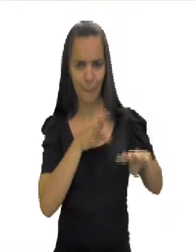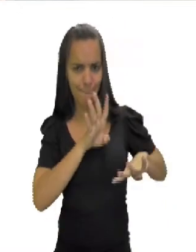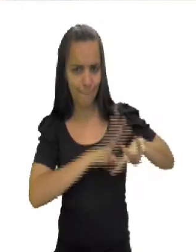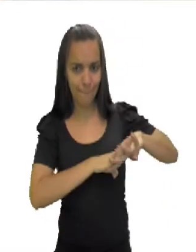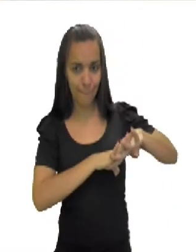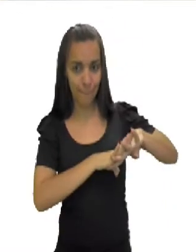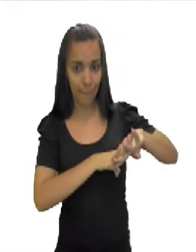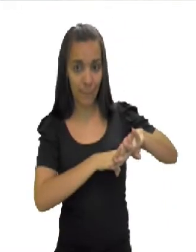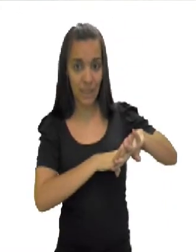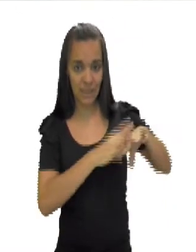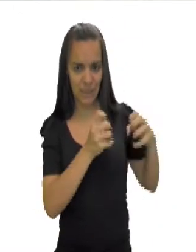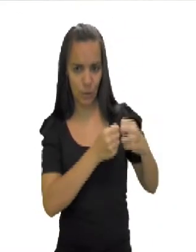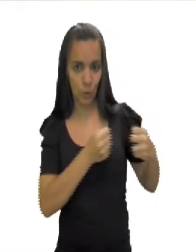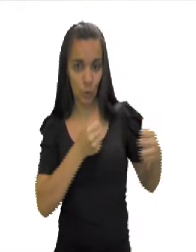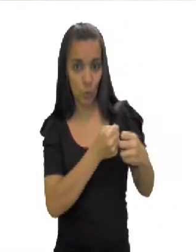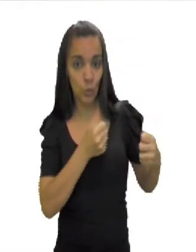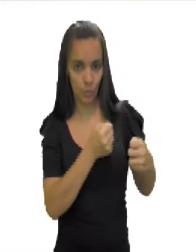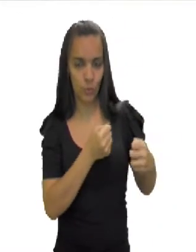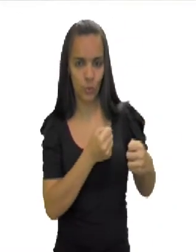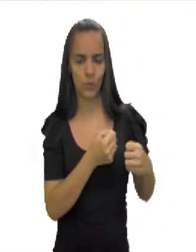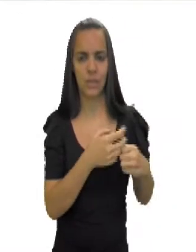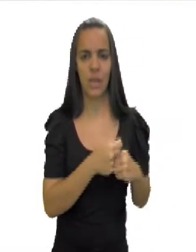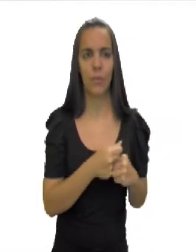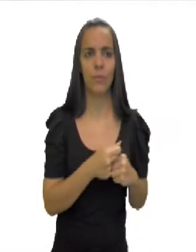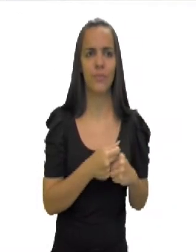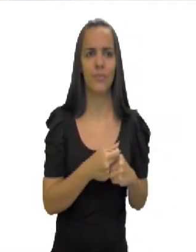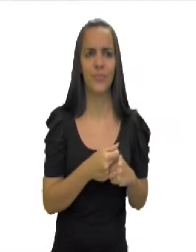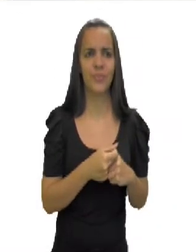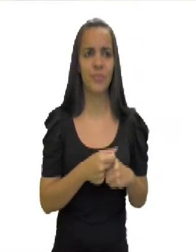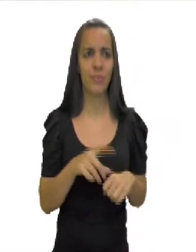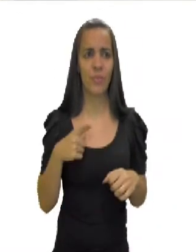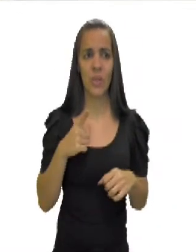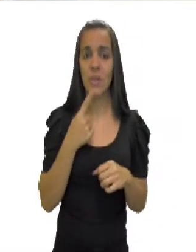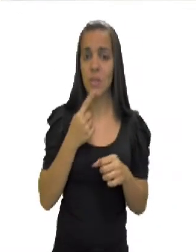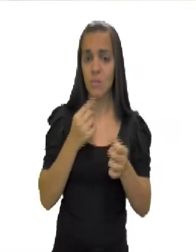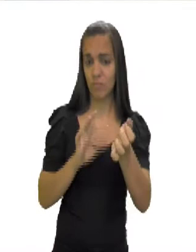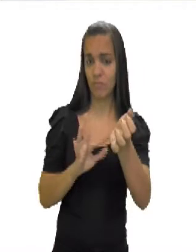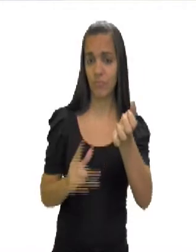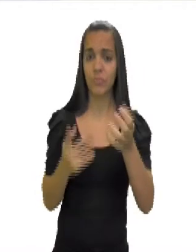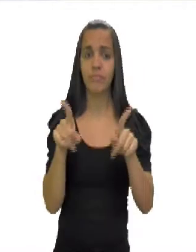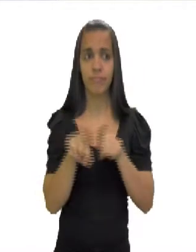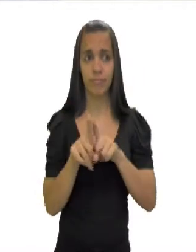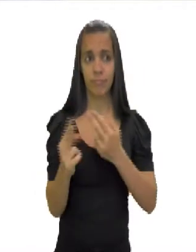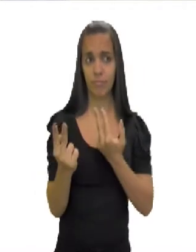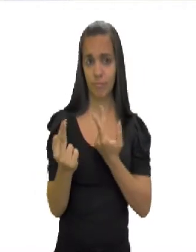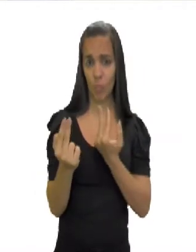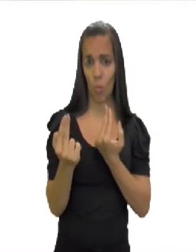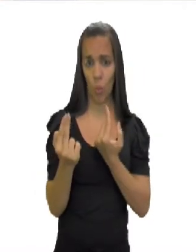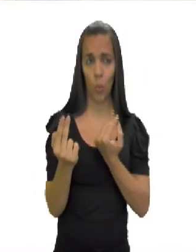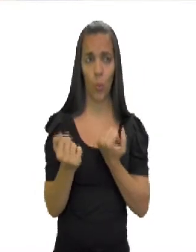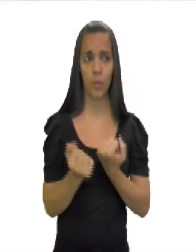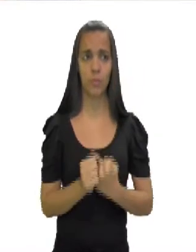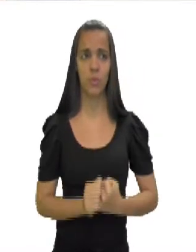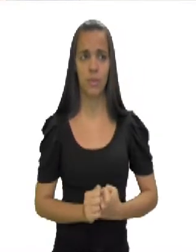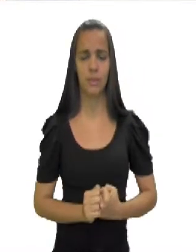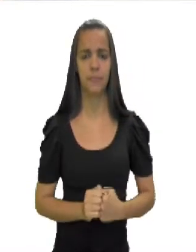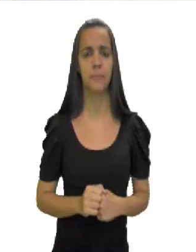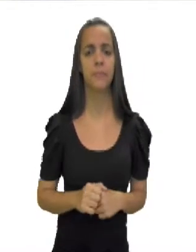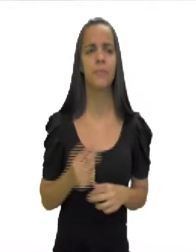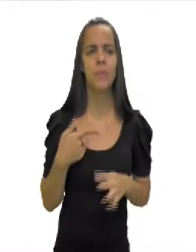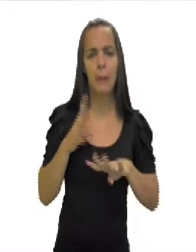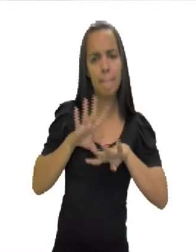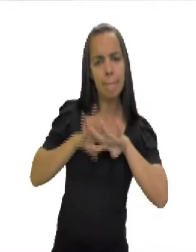da rede do saco, onde estão contidas. As células vermelhas do sangue ficam da mesma